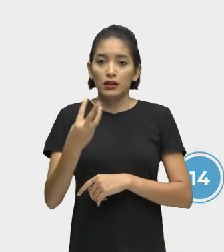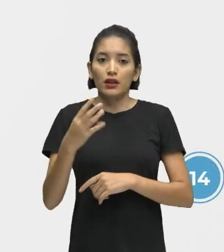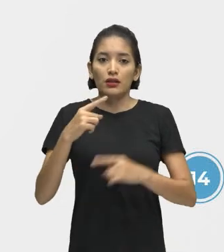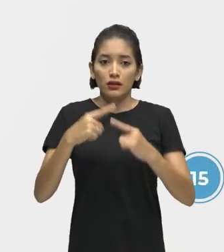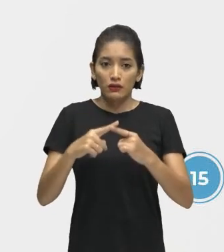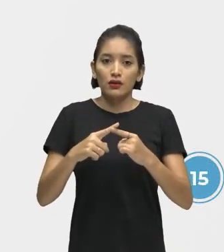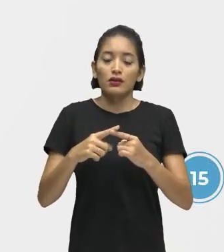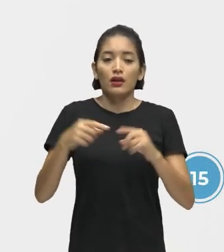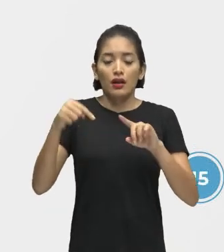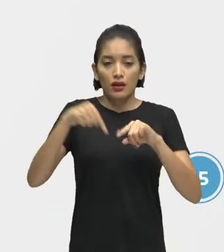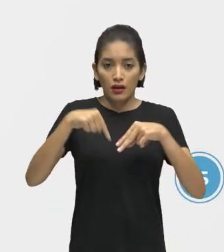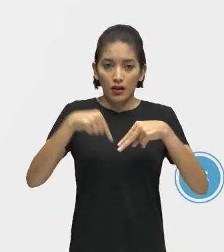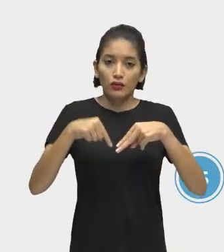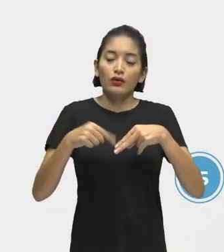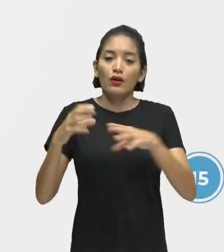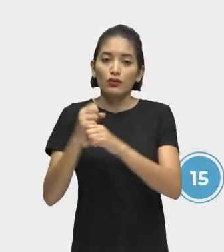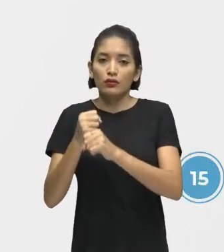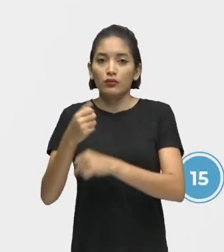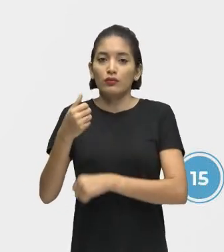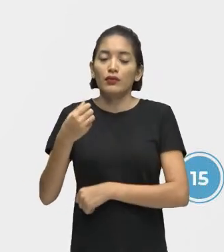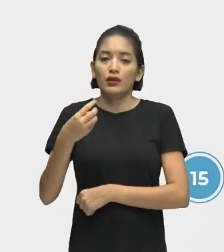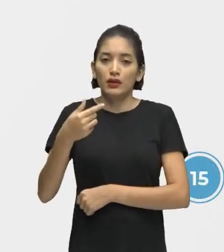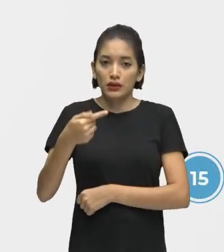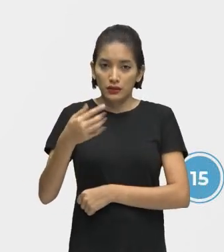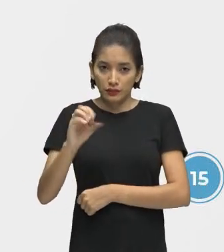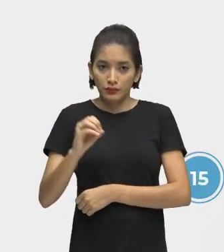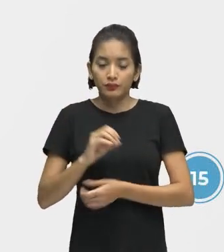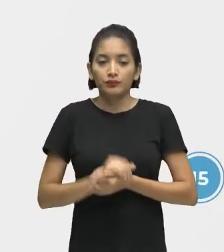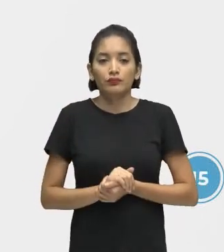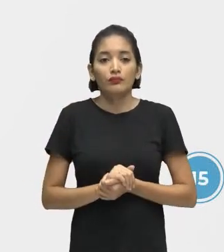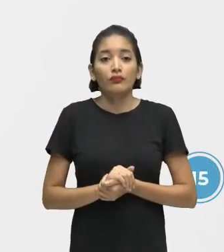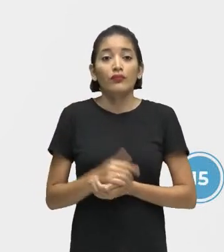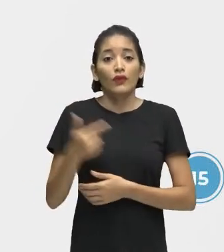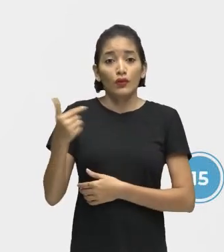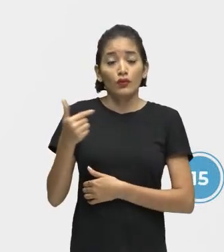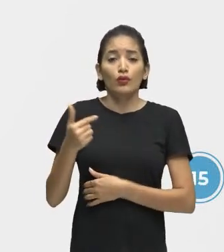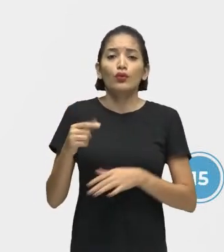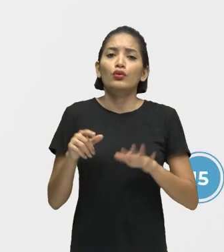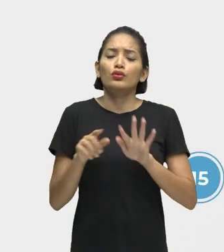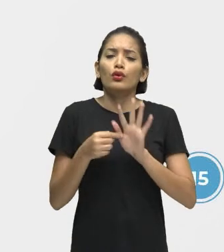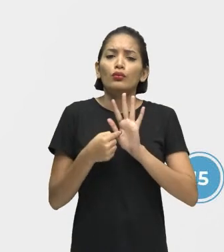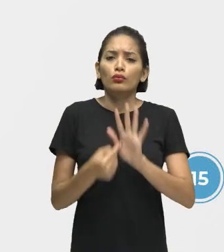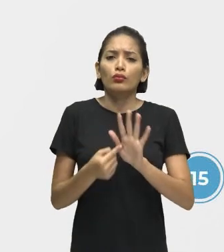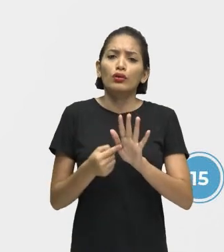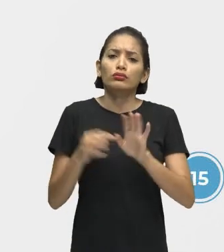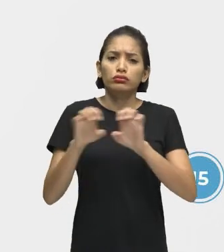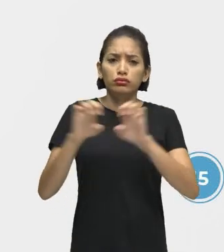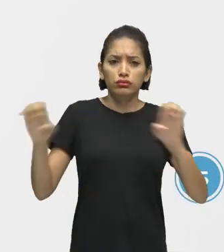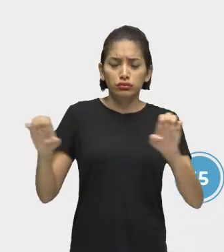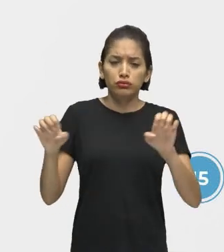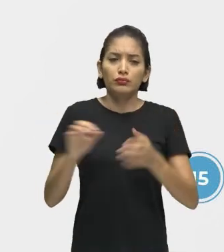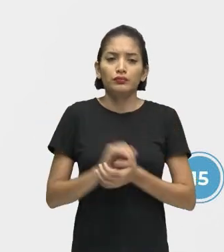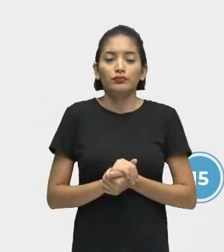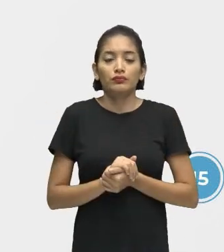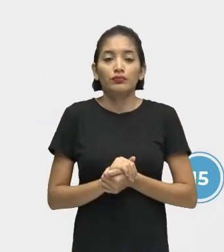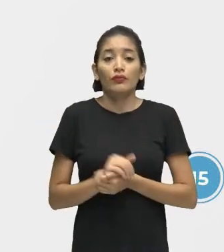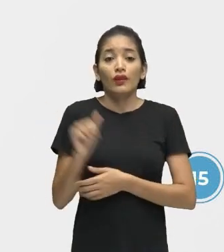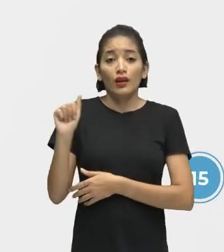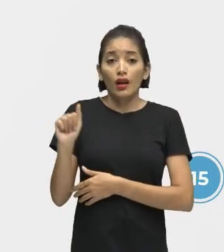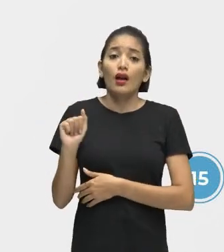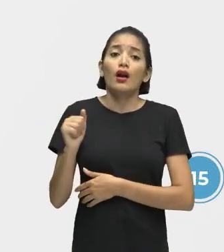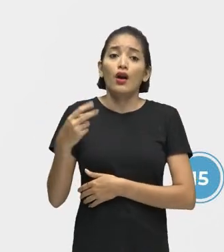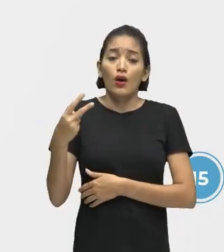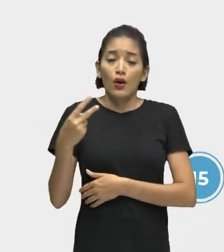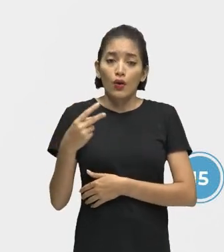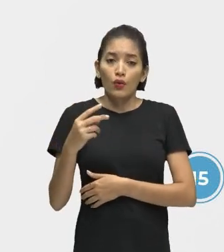30. Questão 2. Escreva a expressão algébrica que interpreta os exemplos a seguir. O dobro de um número menos